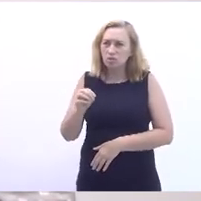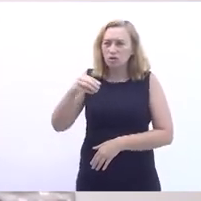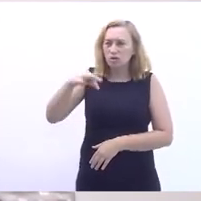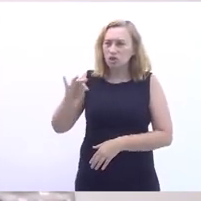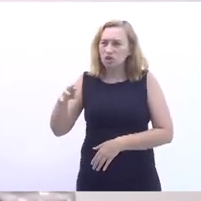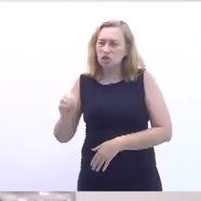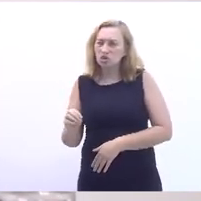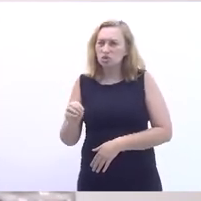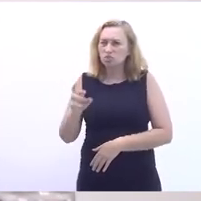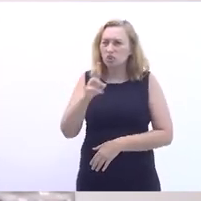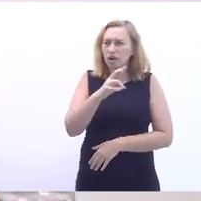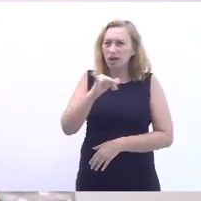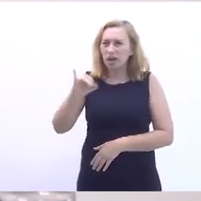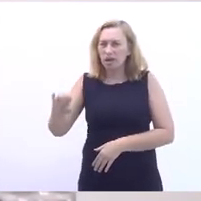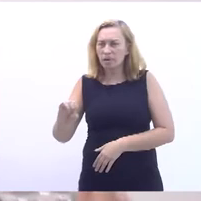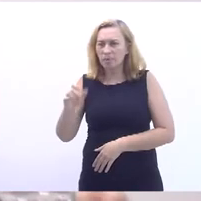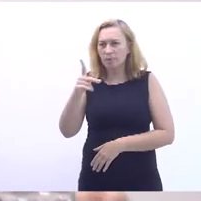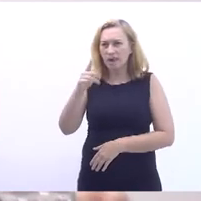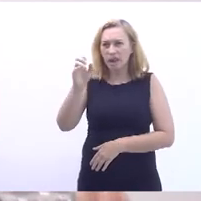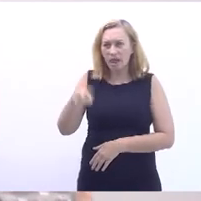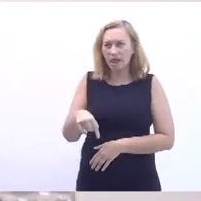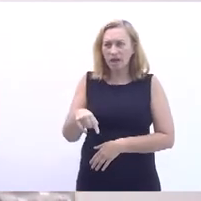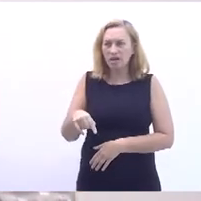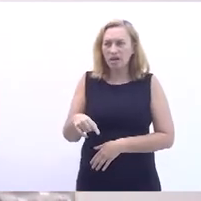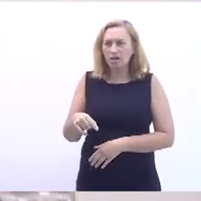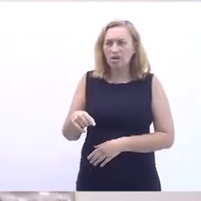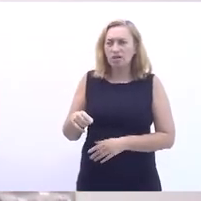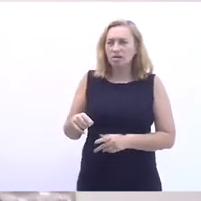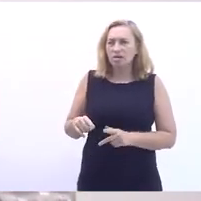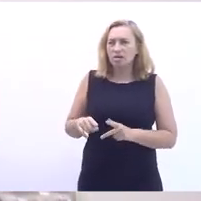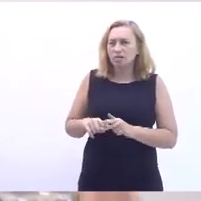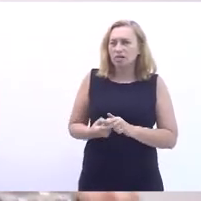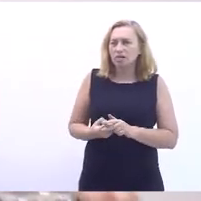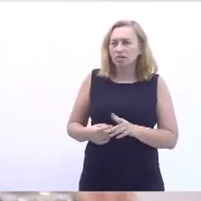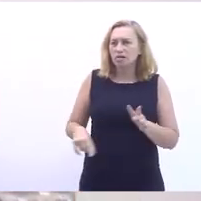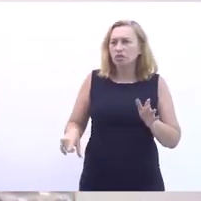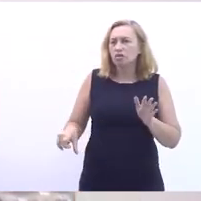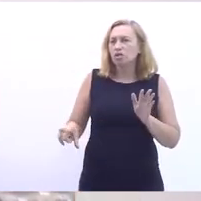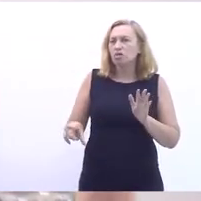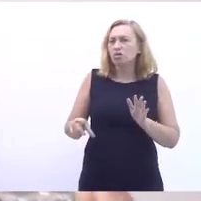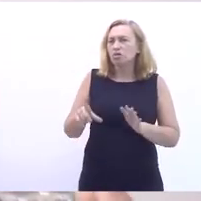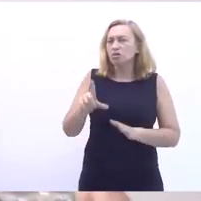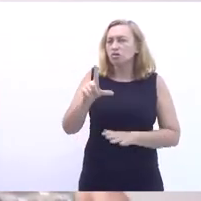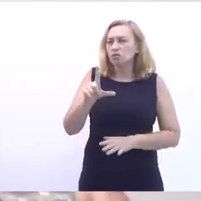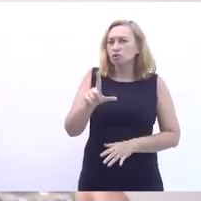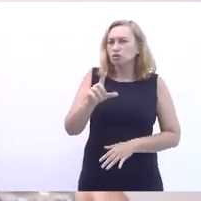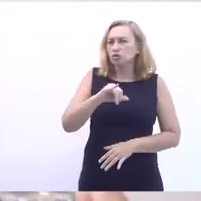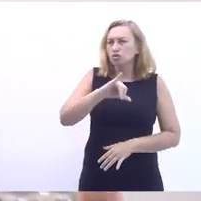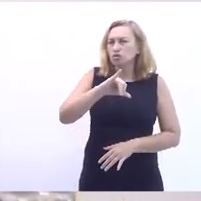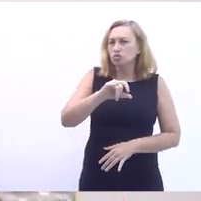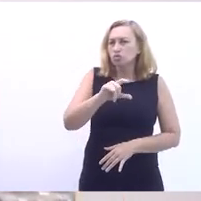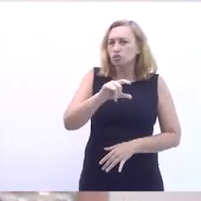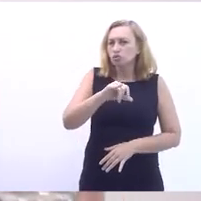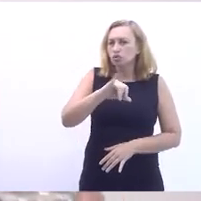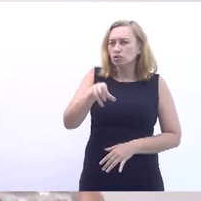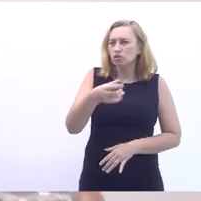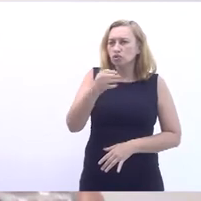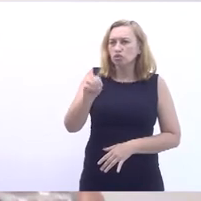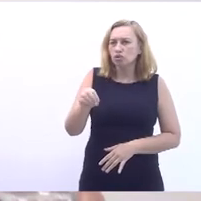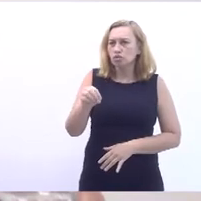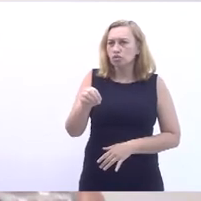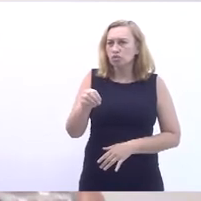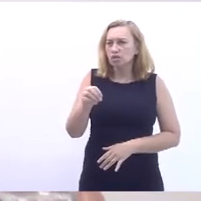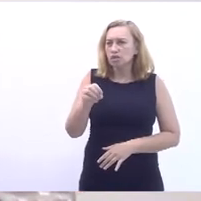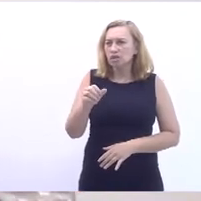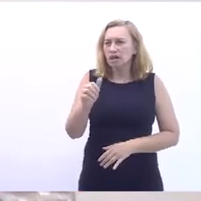é assinou uma lei que regulamentou os jogos de azar no Brasil os bingos especificamente e nessa lei